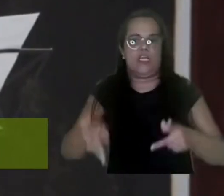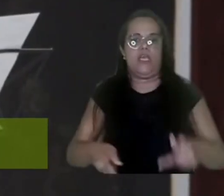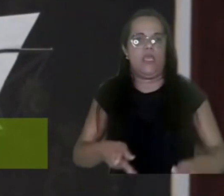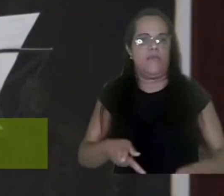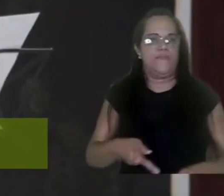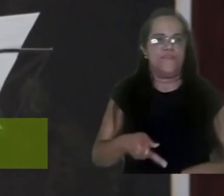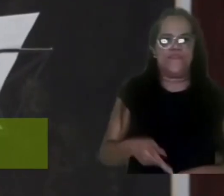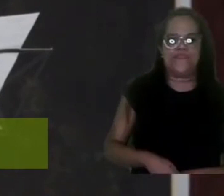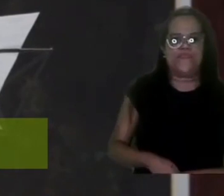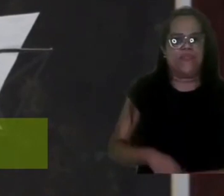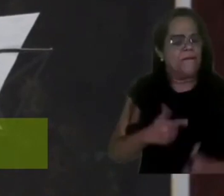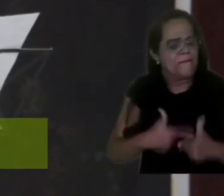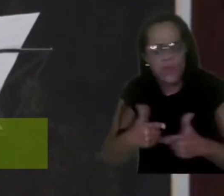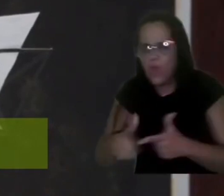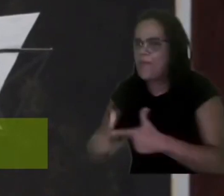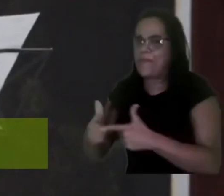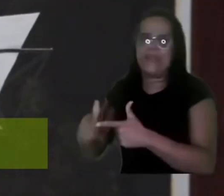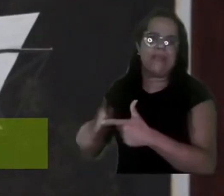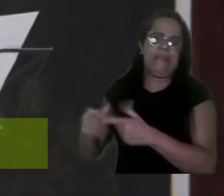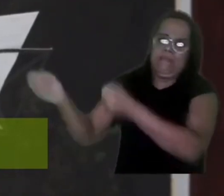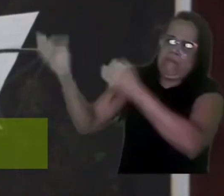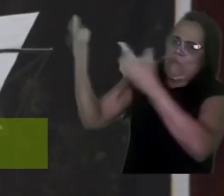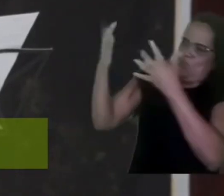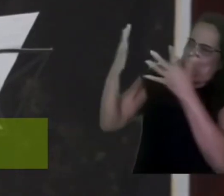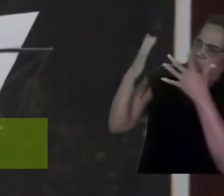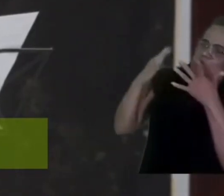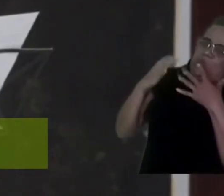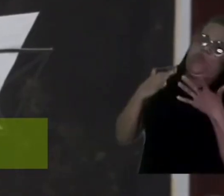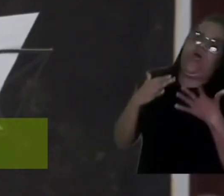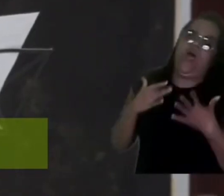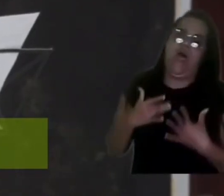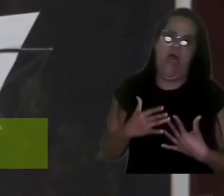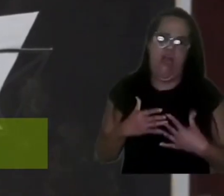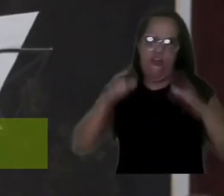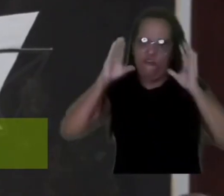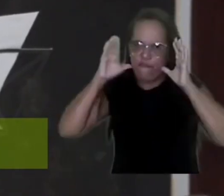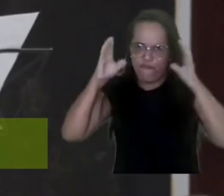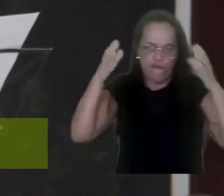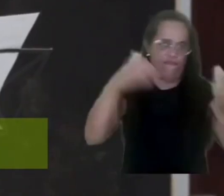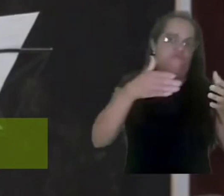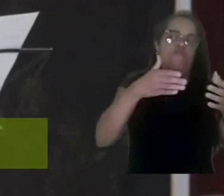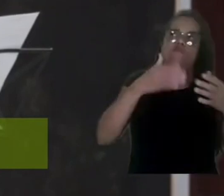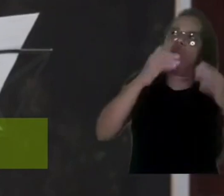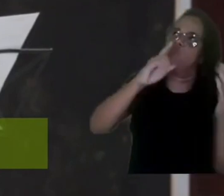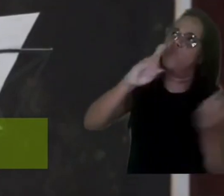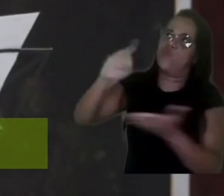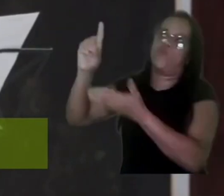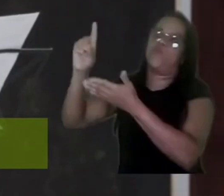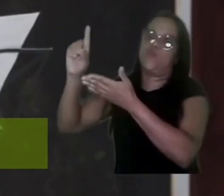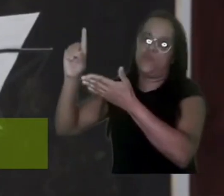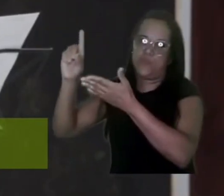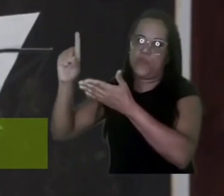tudo não vai bem, eu continuo olhando para ti, pois sei que